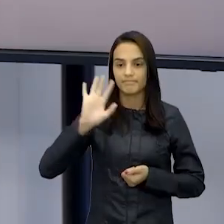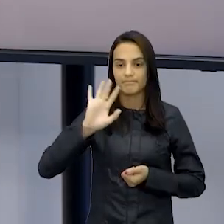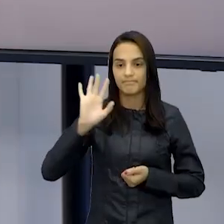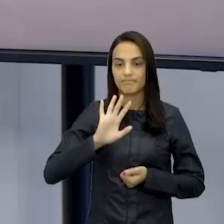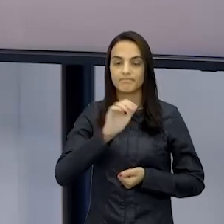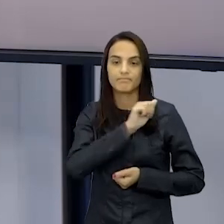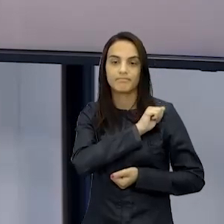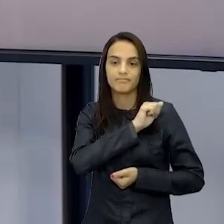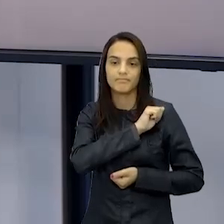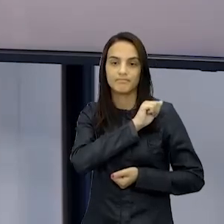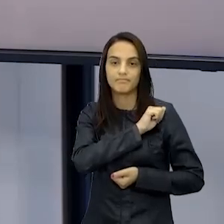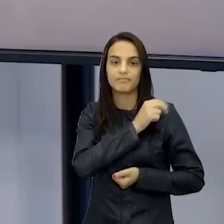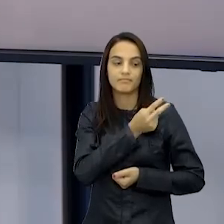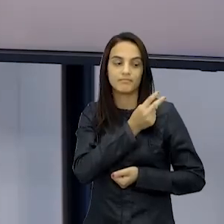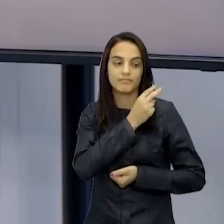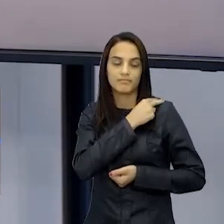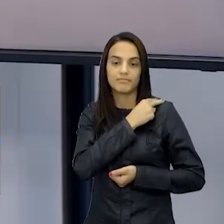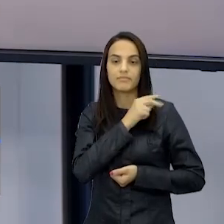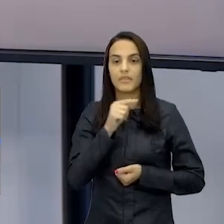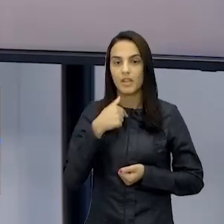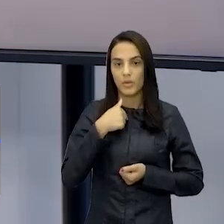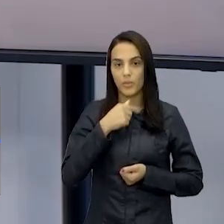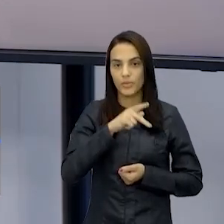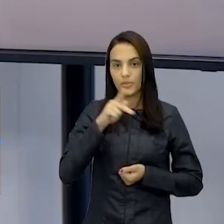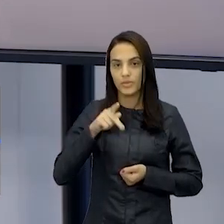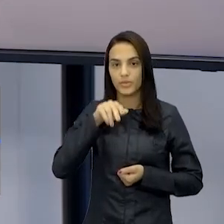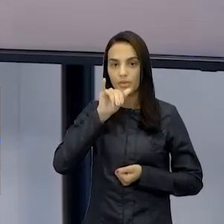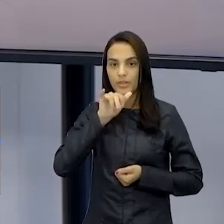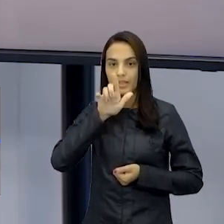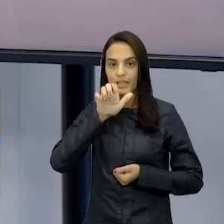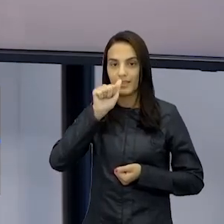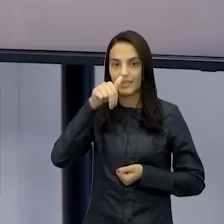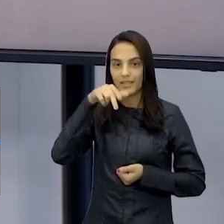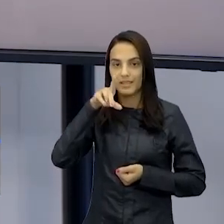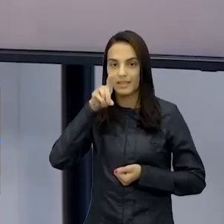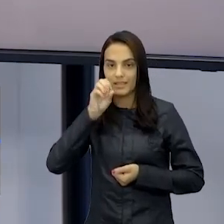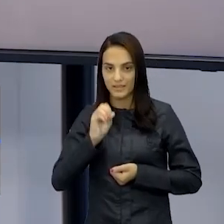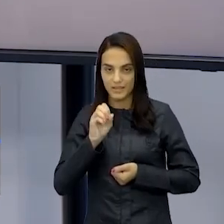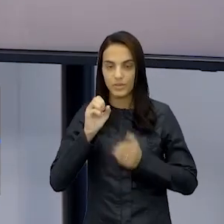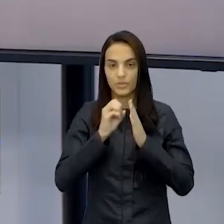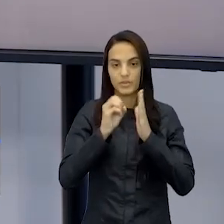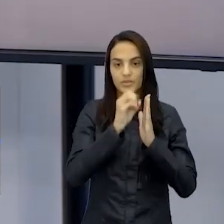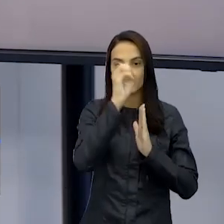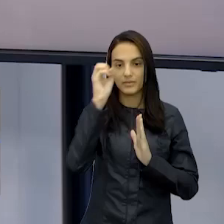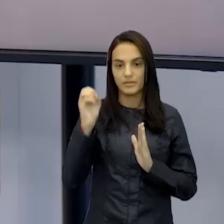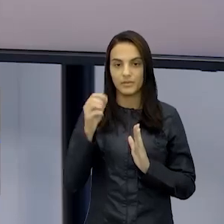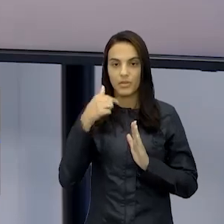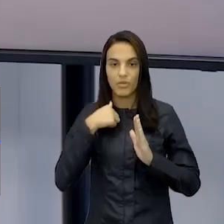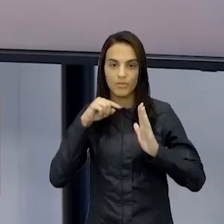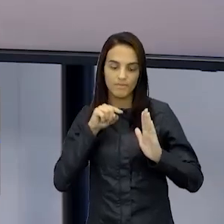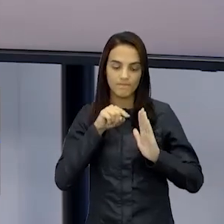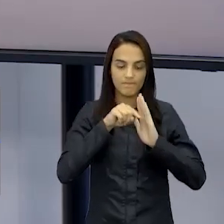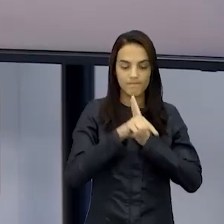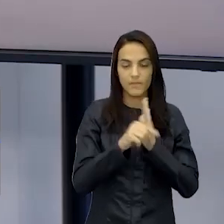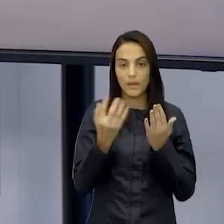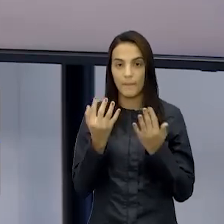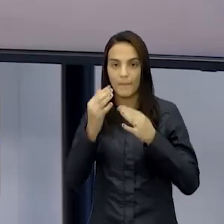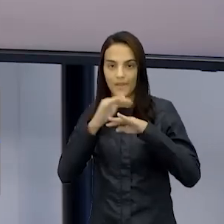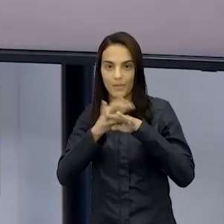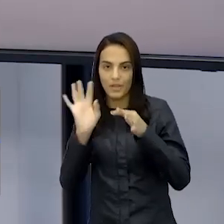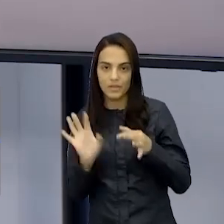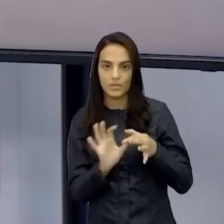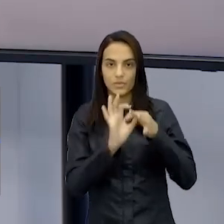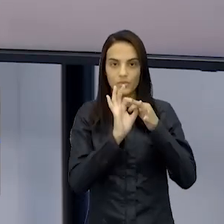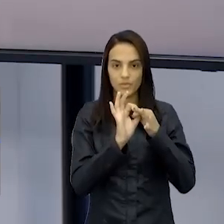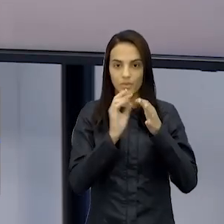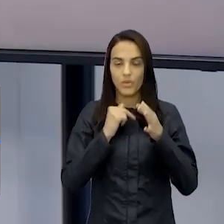Olá, estudantes da segunda série, eu sou a professora Ilana, aqui do Centro de Mídias. Nós estamos com o aprofundamento Matemática